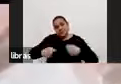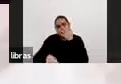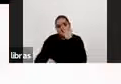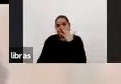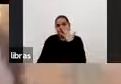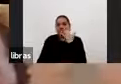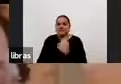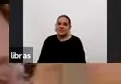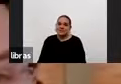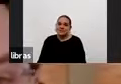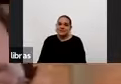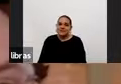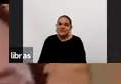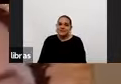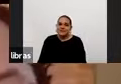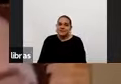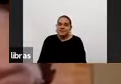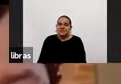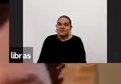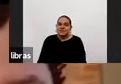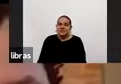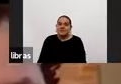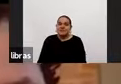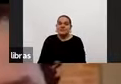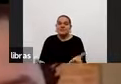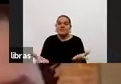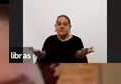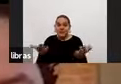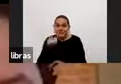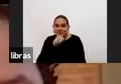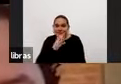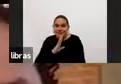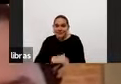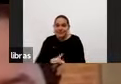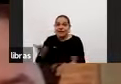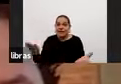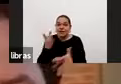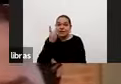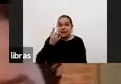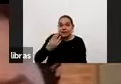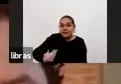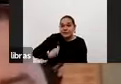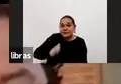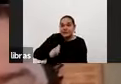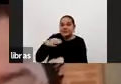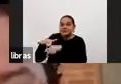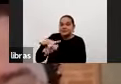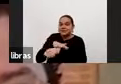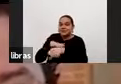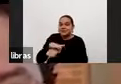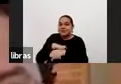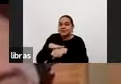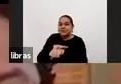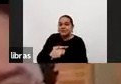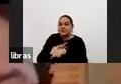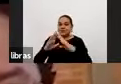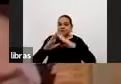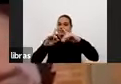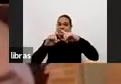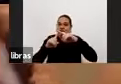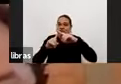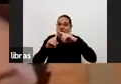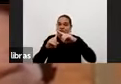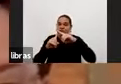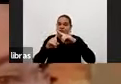aí. Oi, Gilci, boa tarde. Então, estamos aqui na paróquia Sagrados Corações, aqui em São José dos Pinhais,